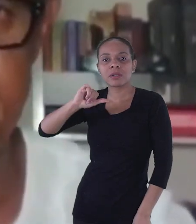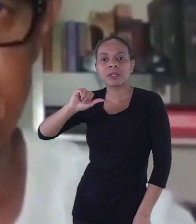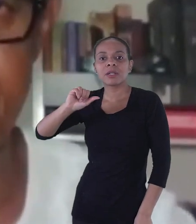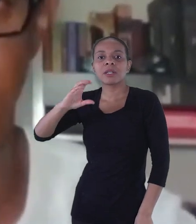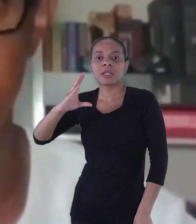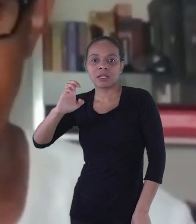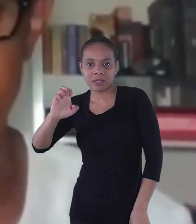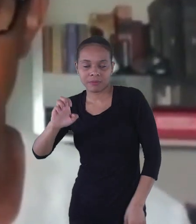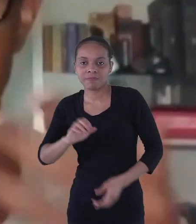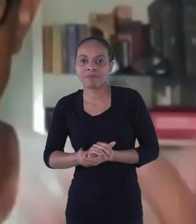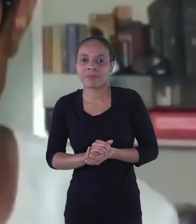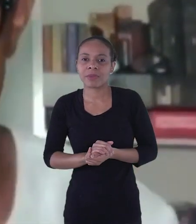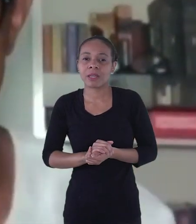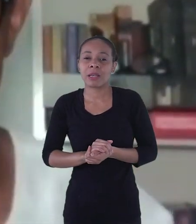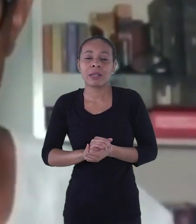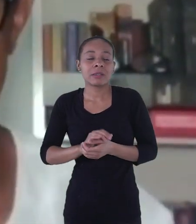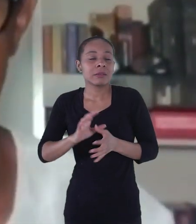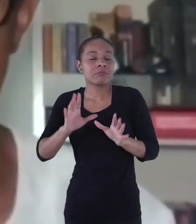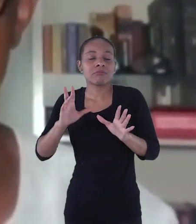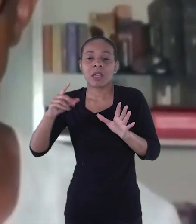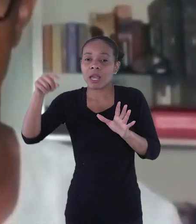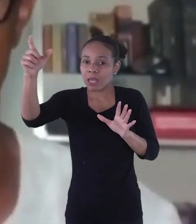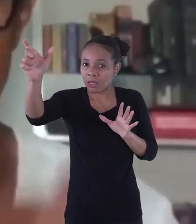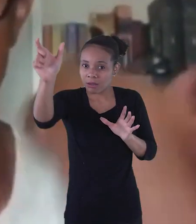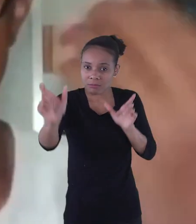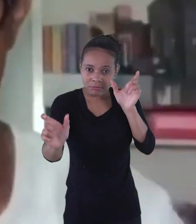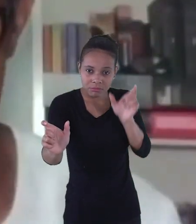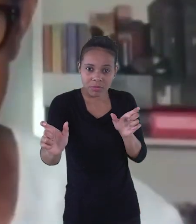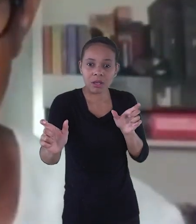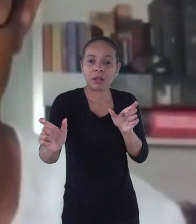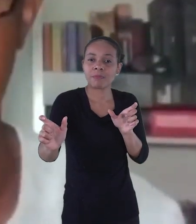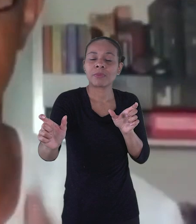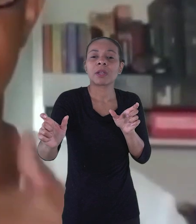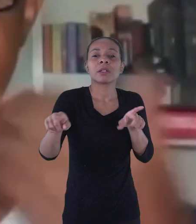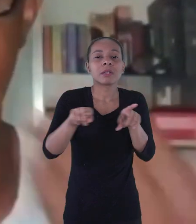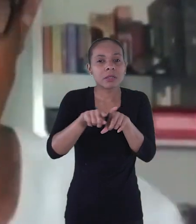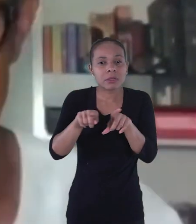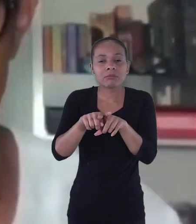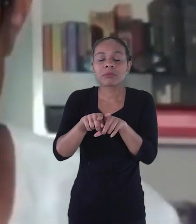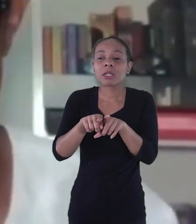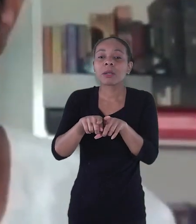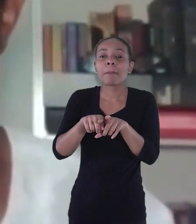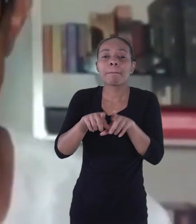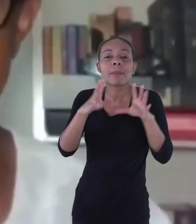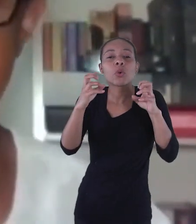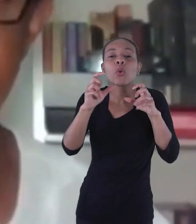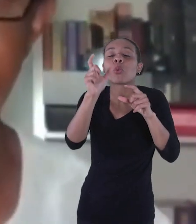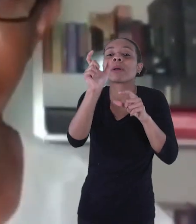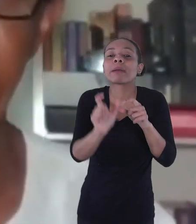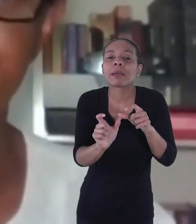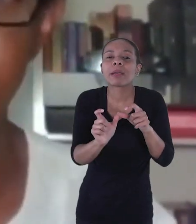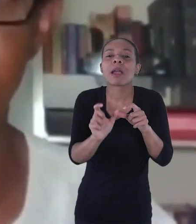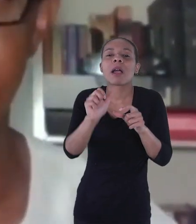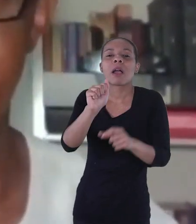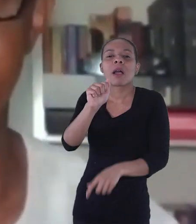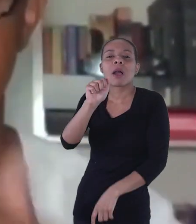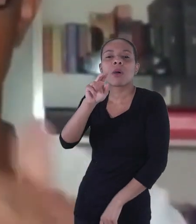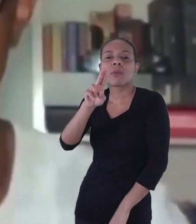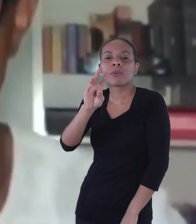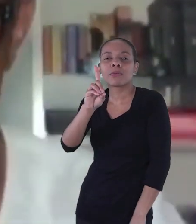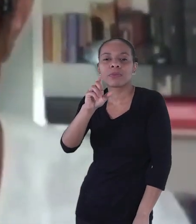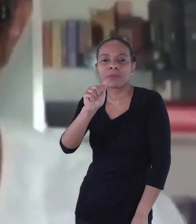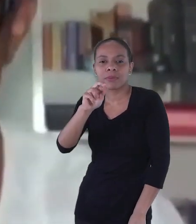Oldário, uma briga de ódio que ela tinha com o Oldário, que ela também achava que o Oldário tinha enganado a mãe dela, né? E aí ela